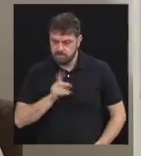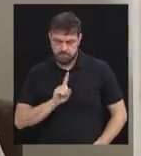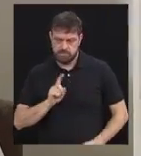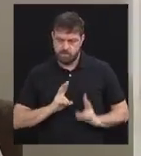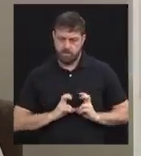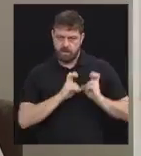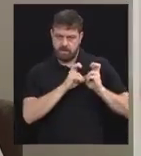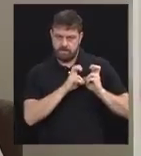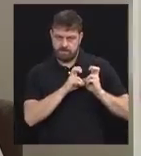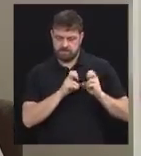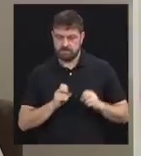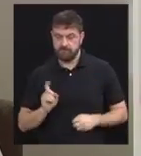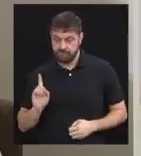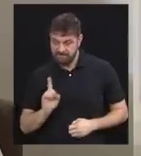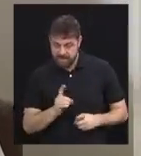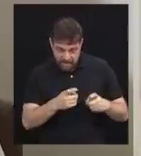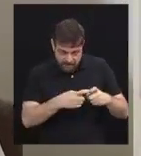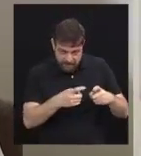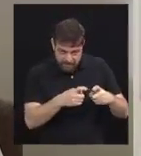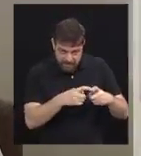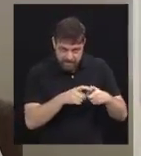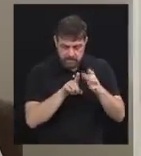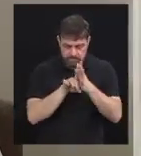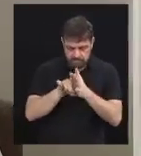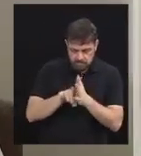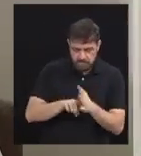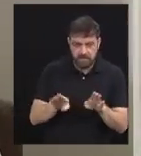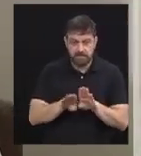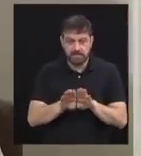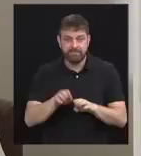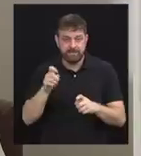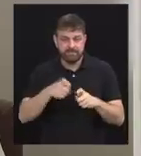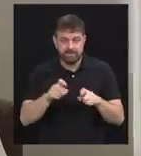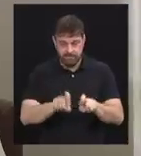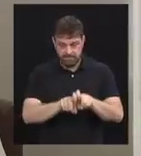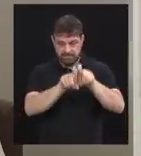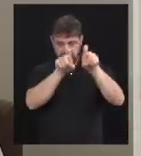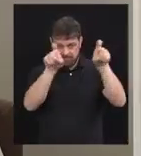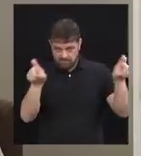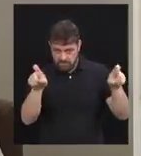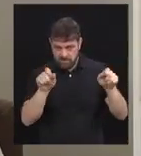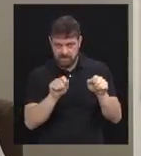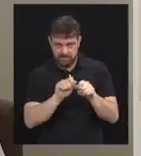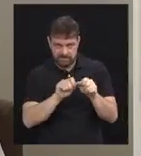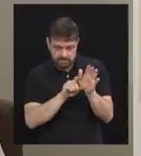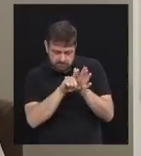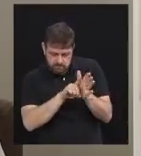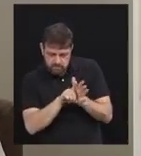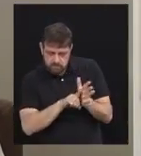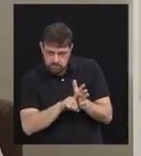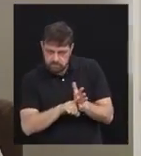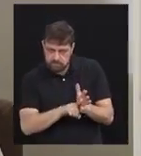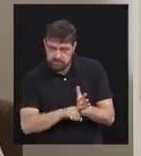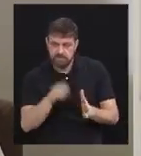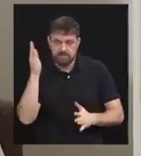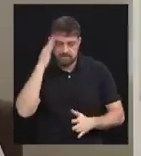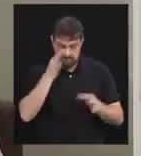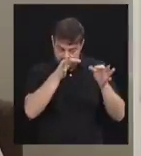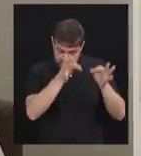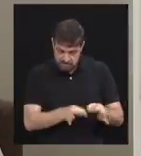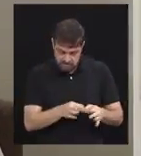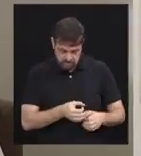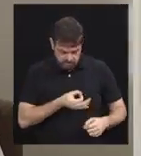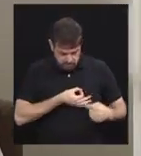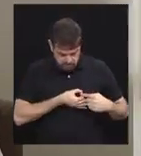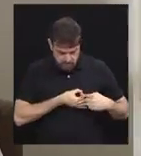benignos. Vá num mastologista ou num ginecologista e assim fazer o diagnóstico. Mas o